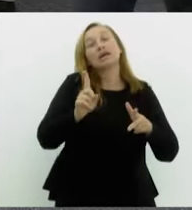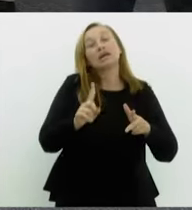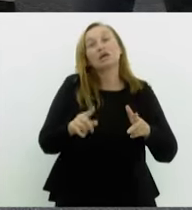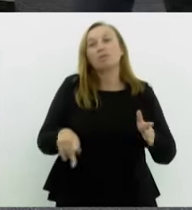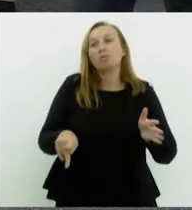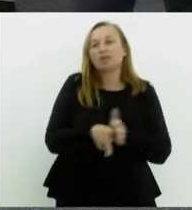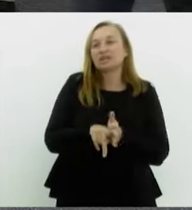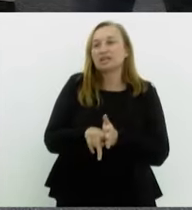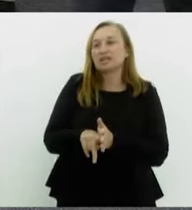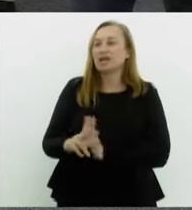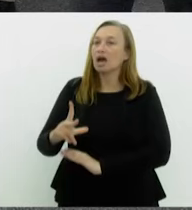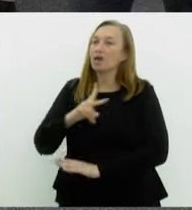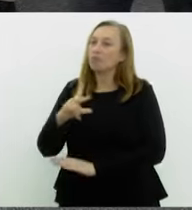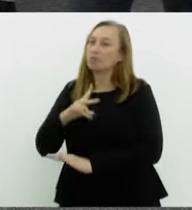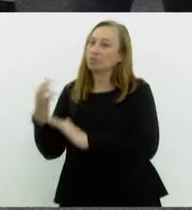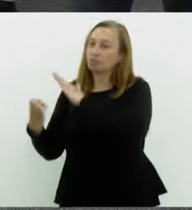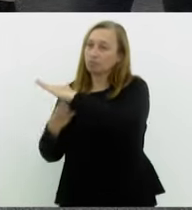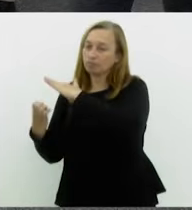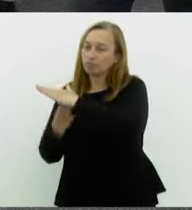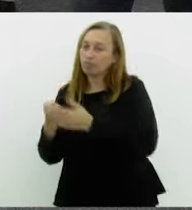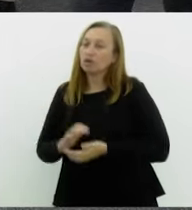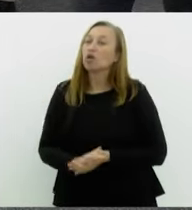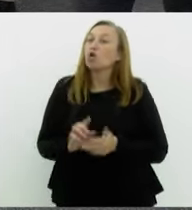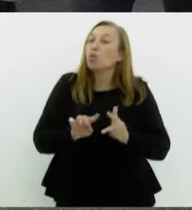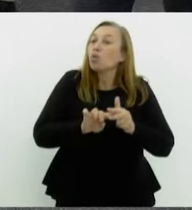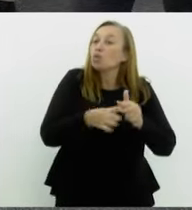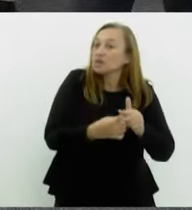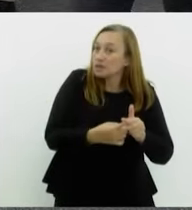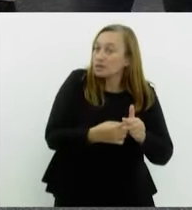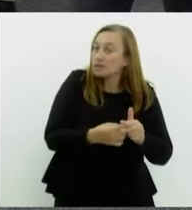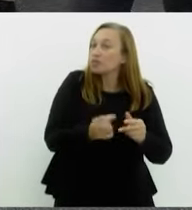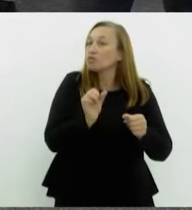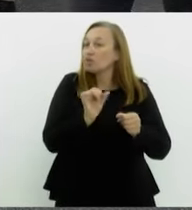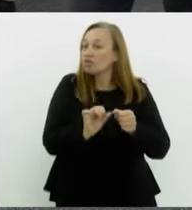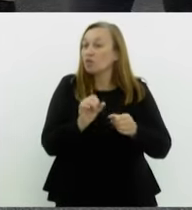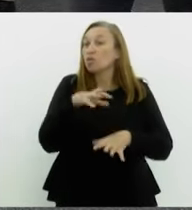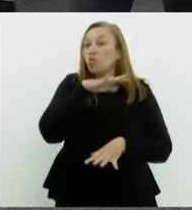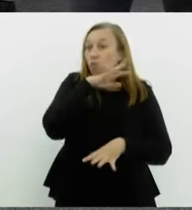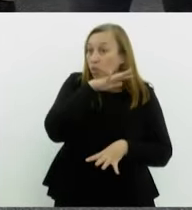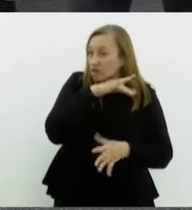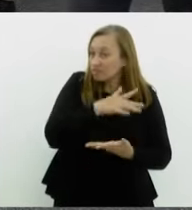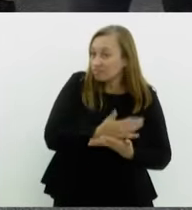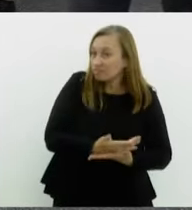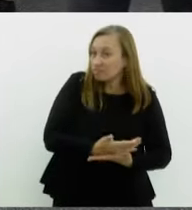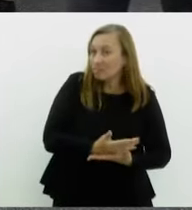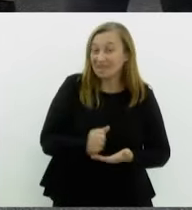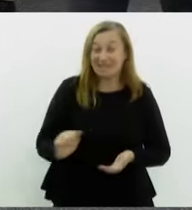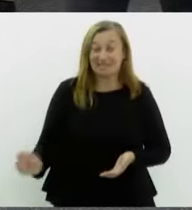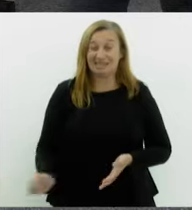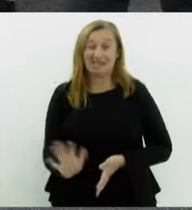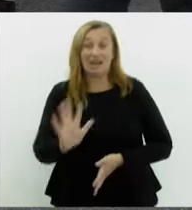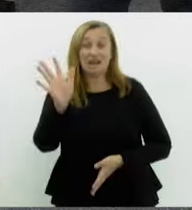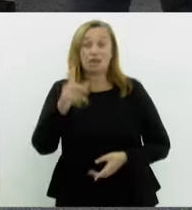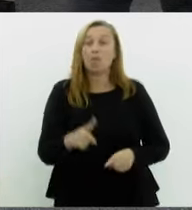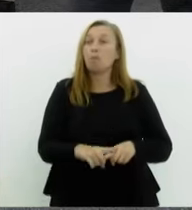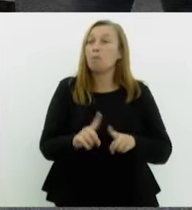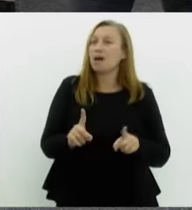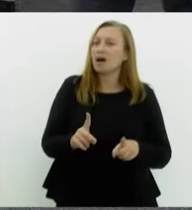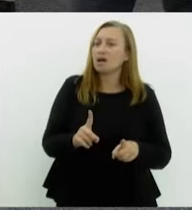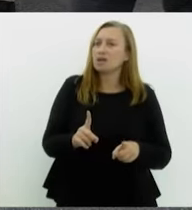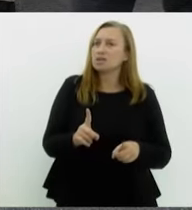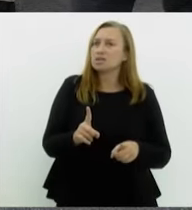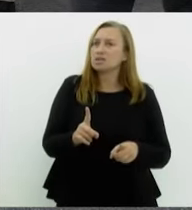própria concessionária. O conserto foi feito mal feito, caro, mas veio na conta